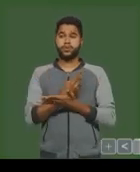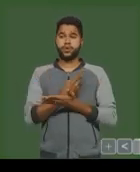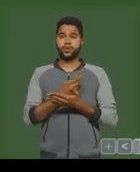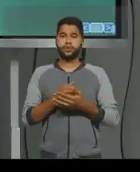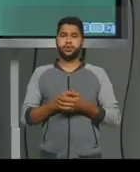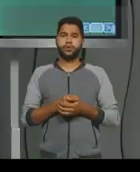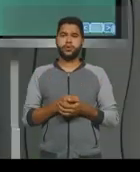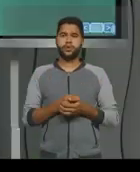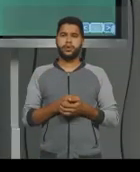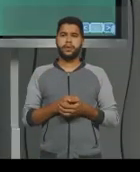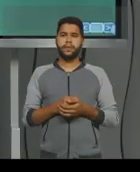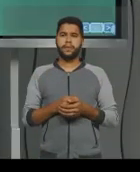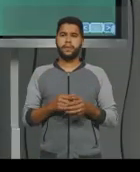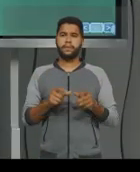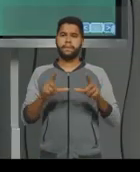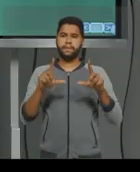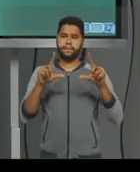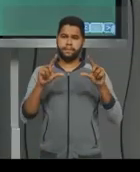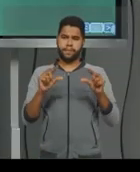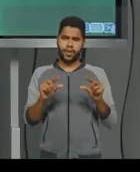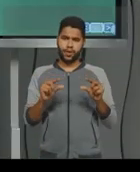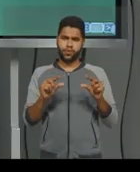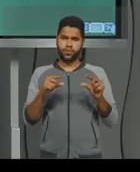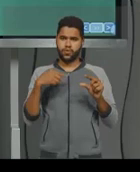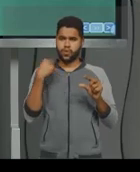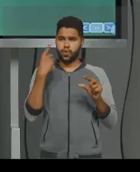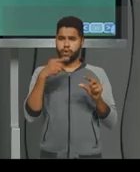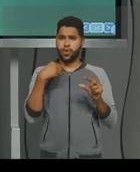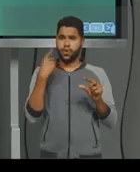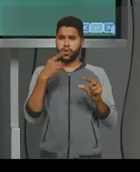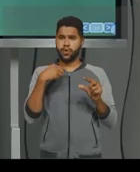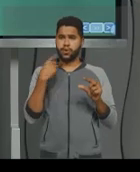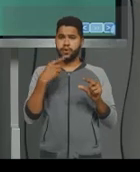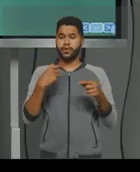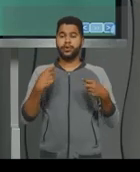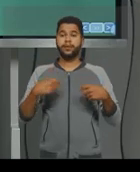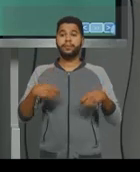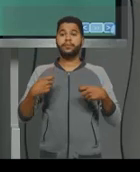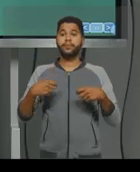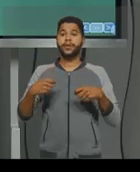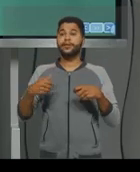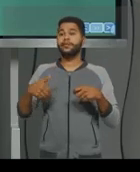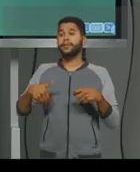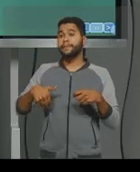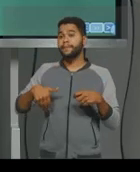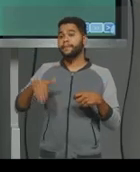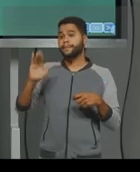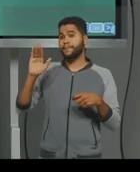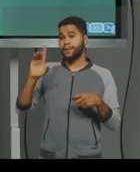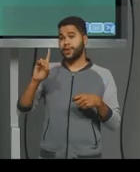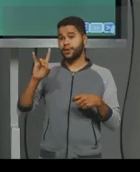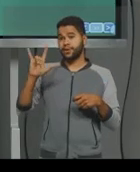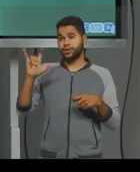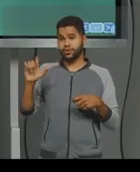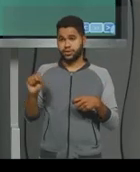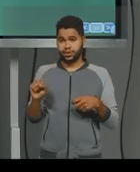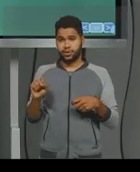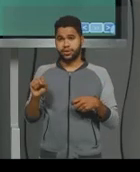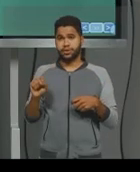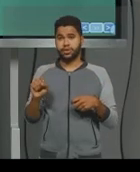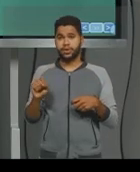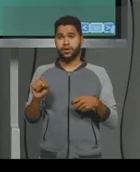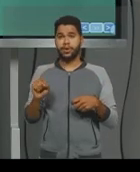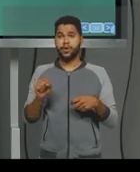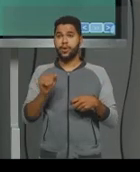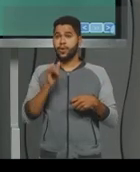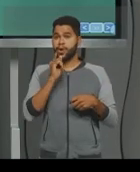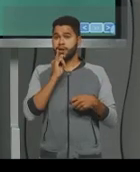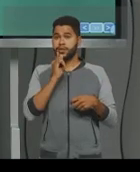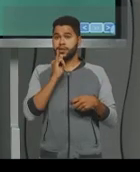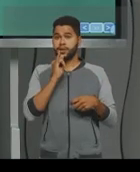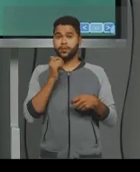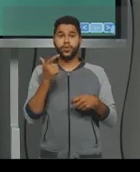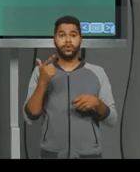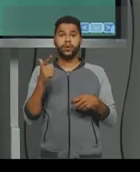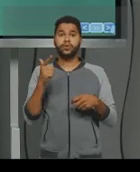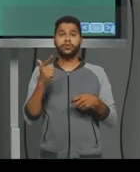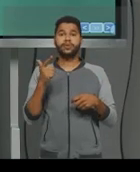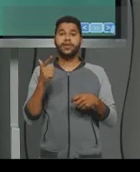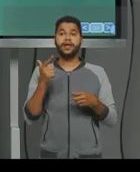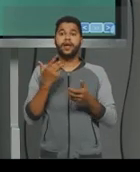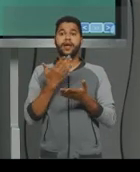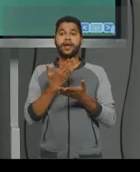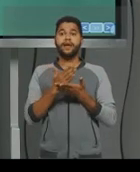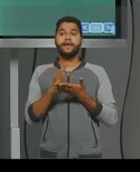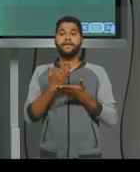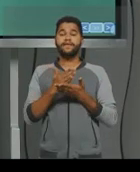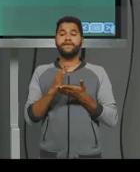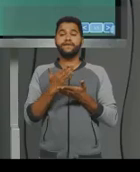trabalhar menos horas, você vai precisar aqui de mais dias. Então, esse é um exemplo que não tem a ver com física e que